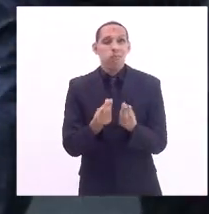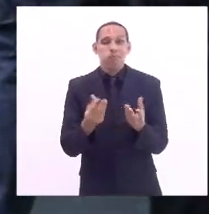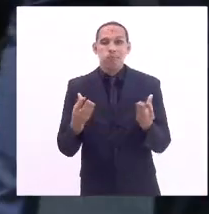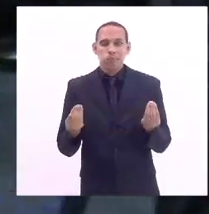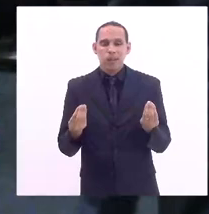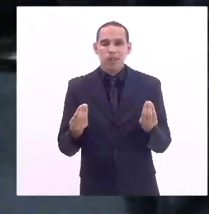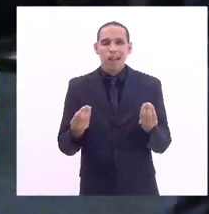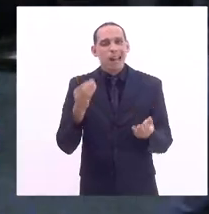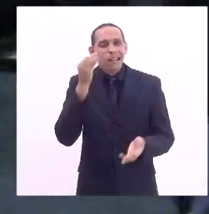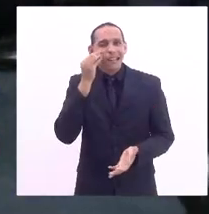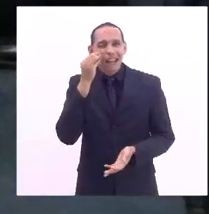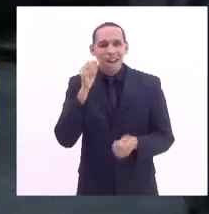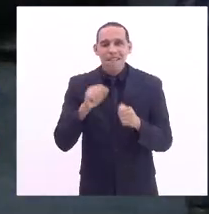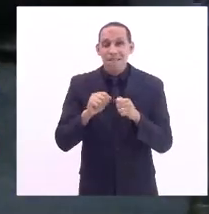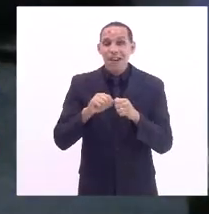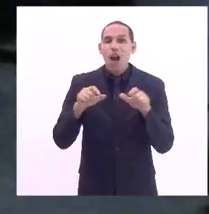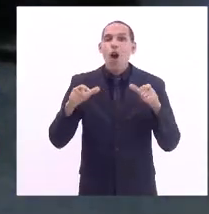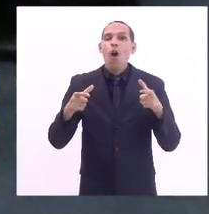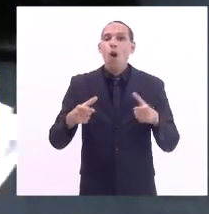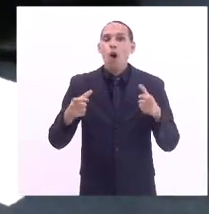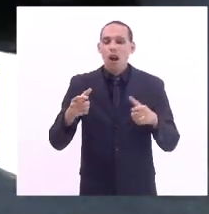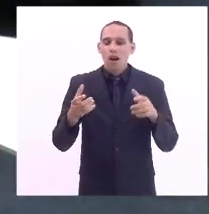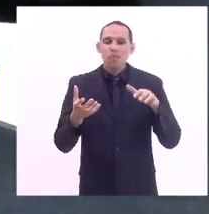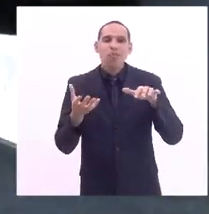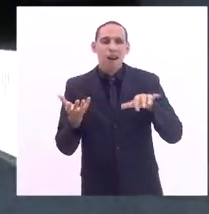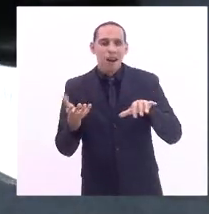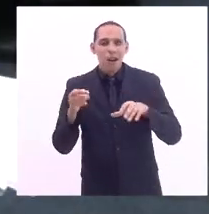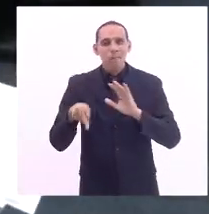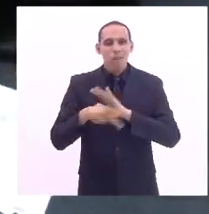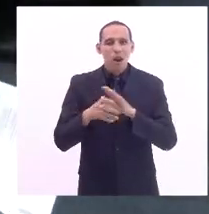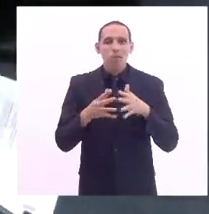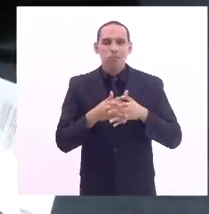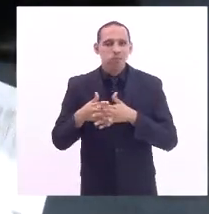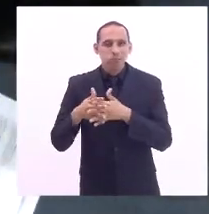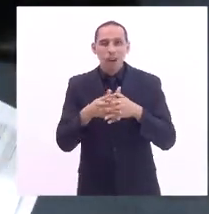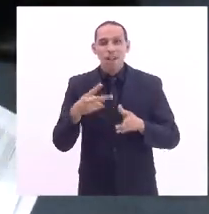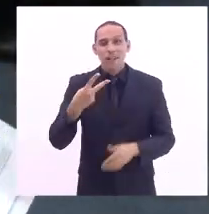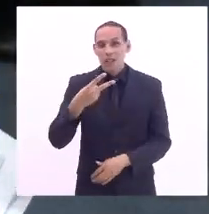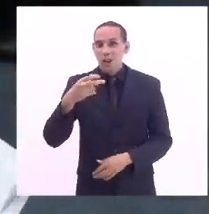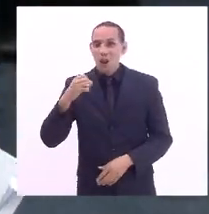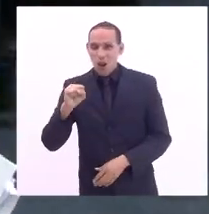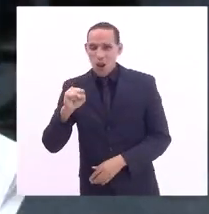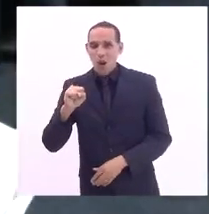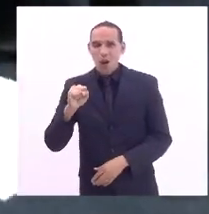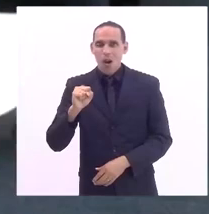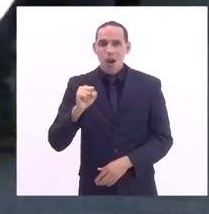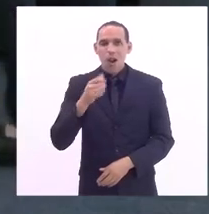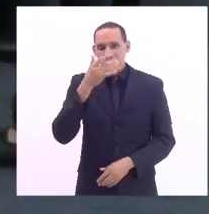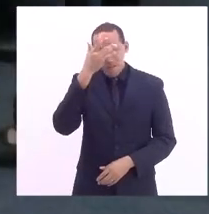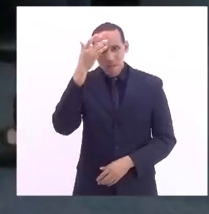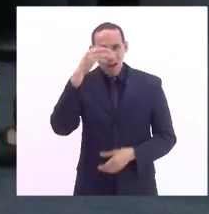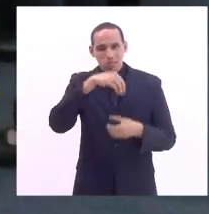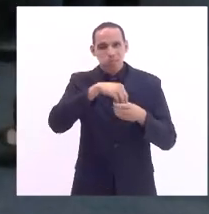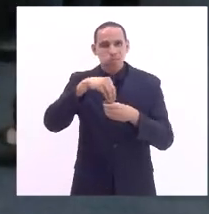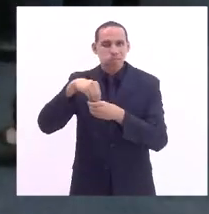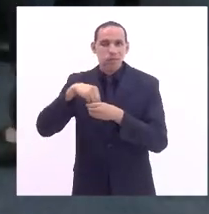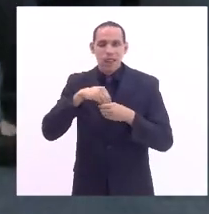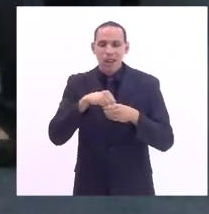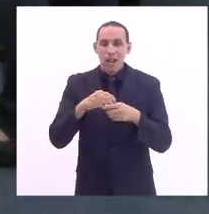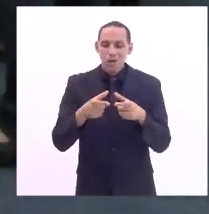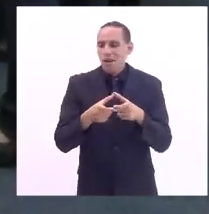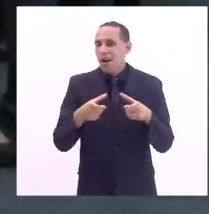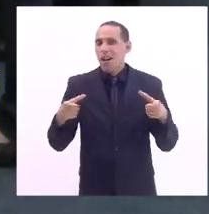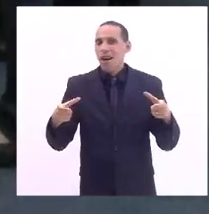um teste no Congresso americano, com 28 congressistas, deputado Chico Machado. A maior